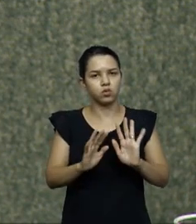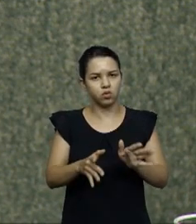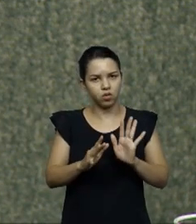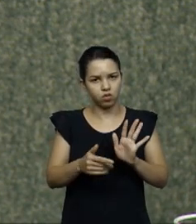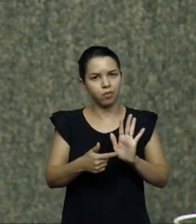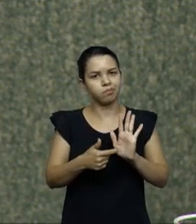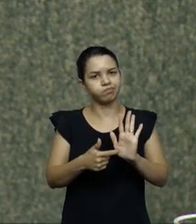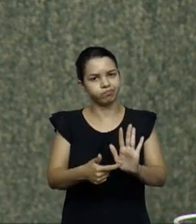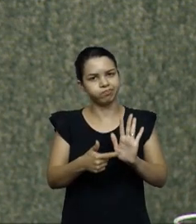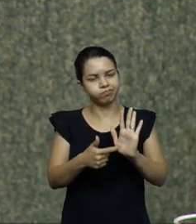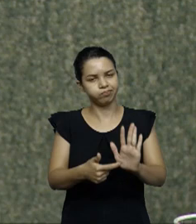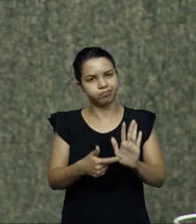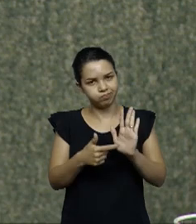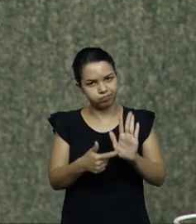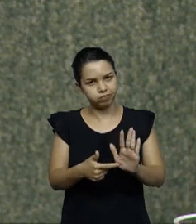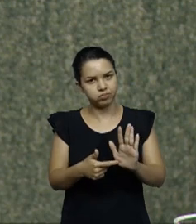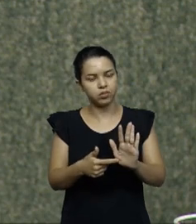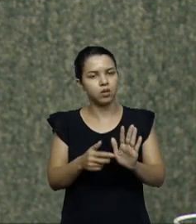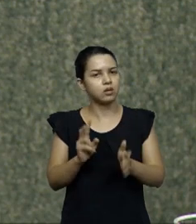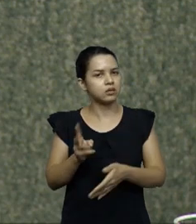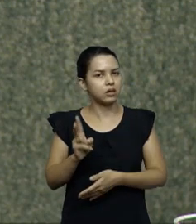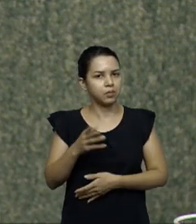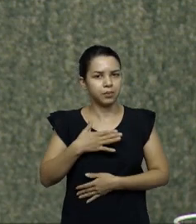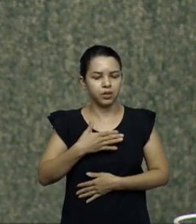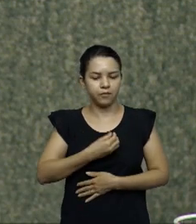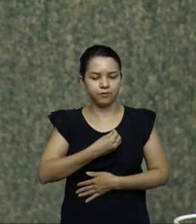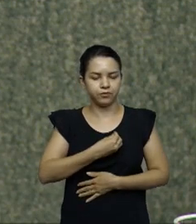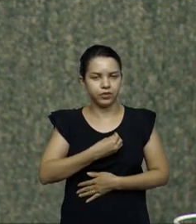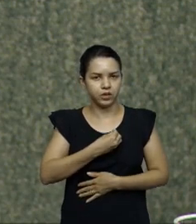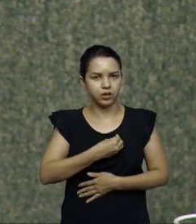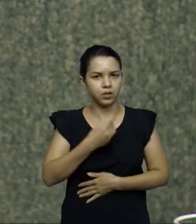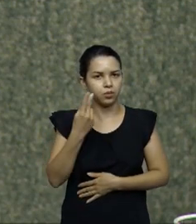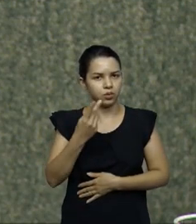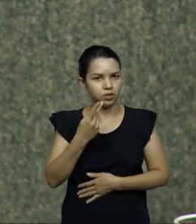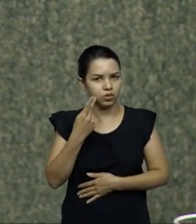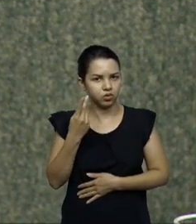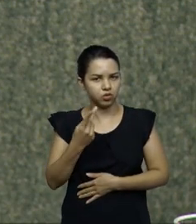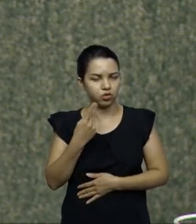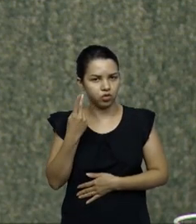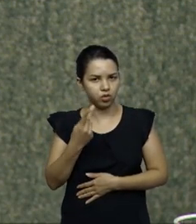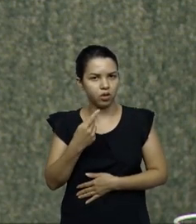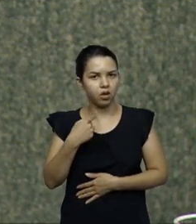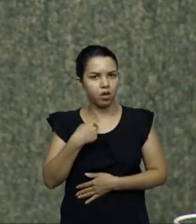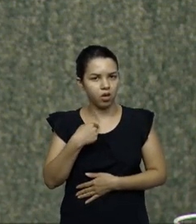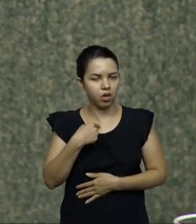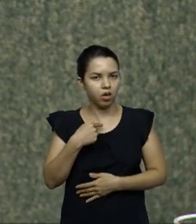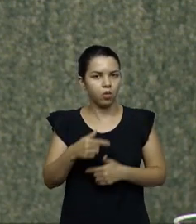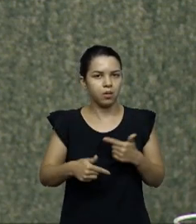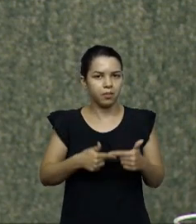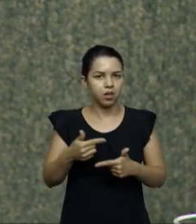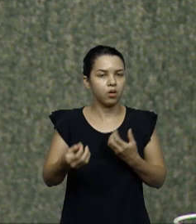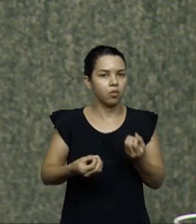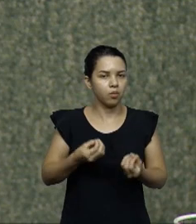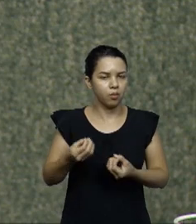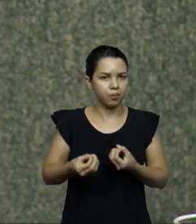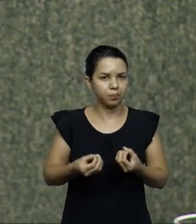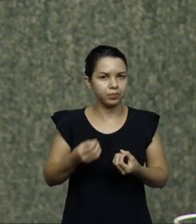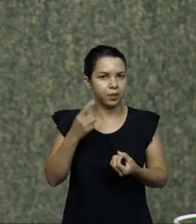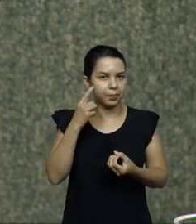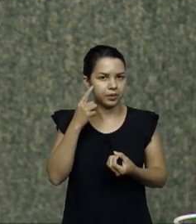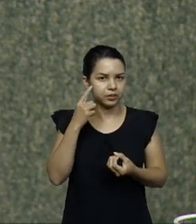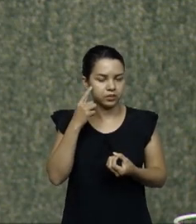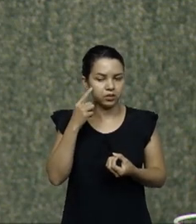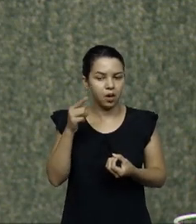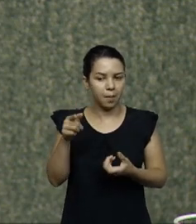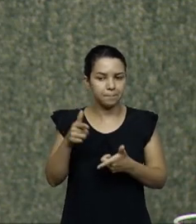eu sempre na minha vida política eu atuei pensando assim onde tem problema não é a